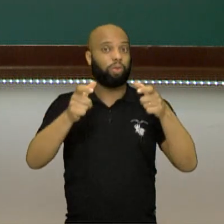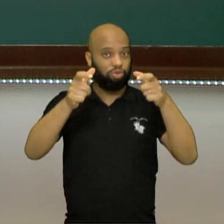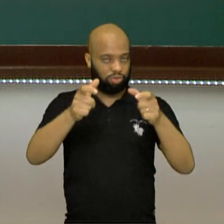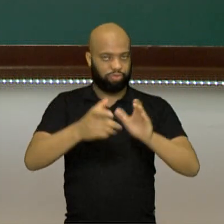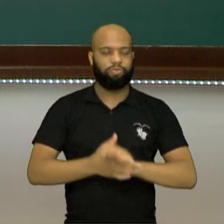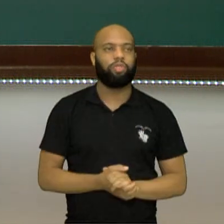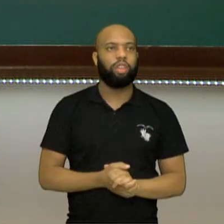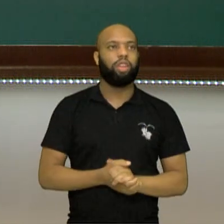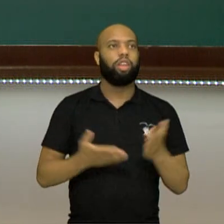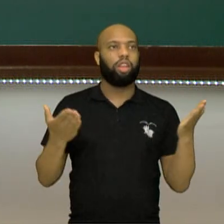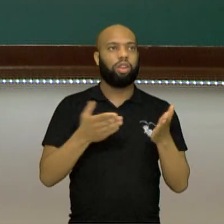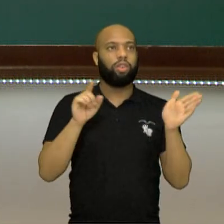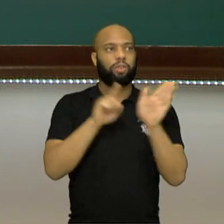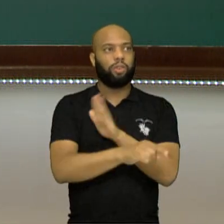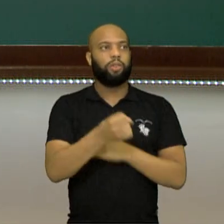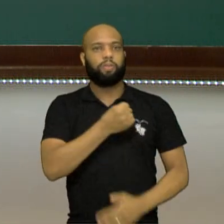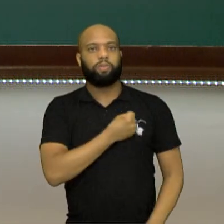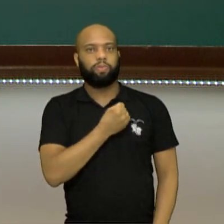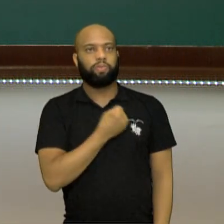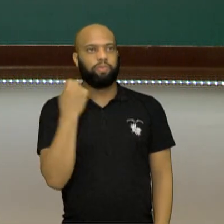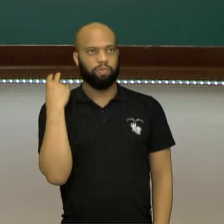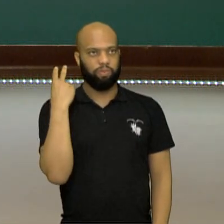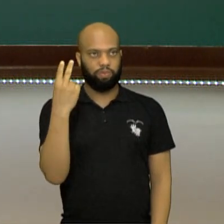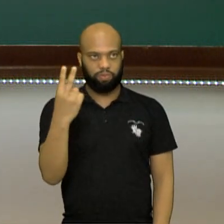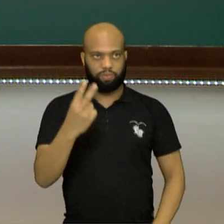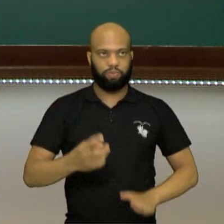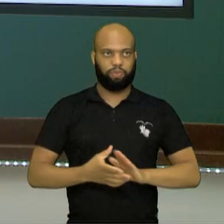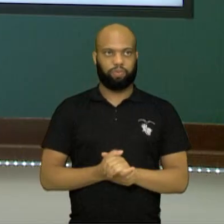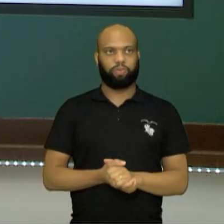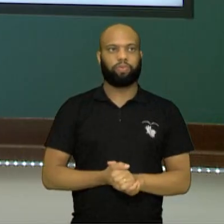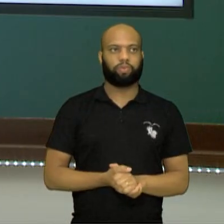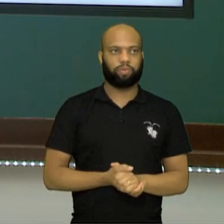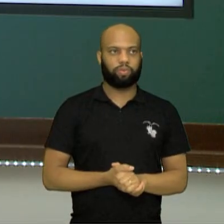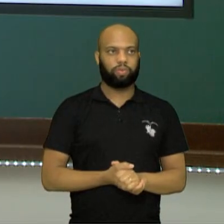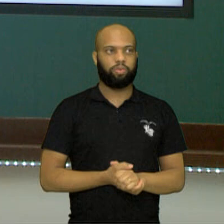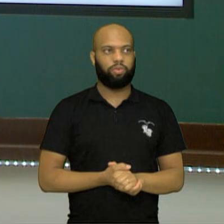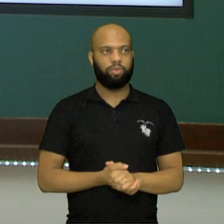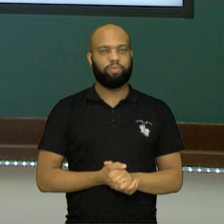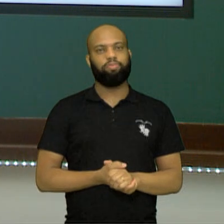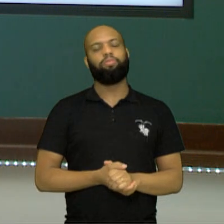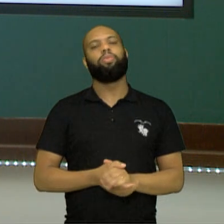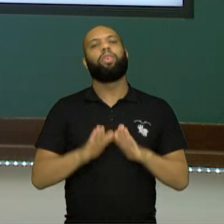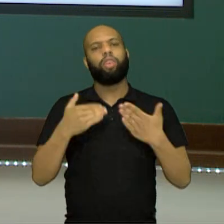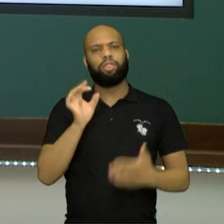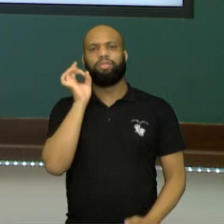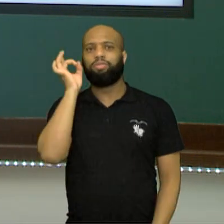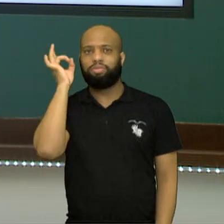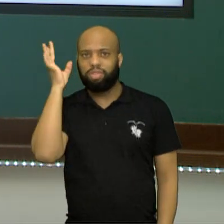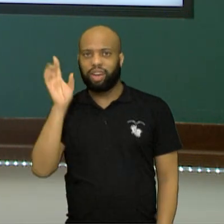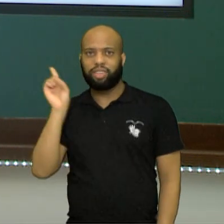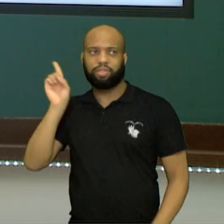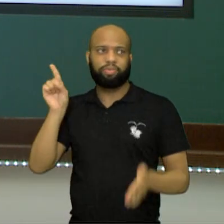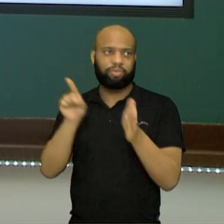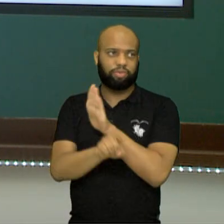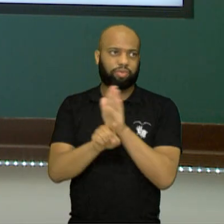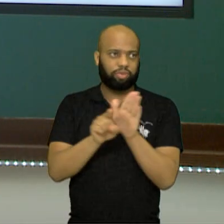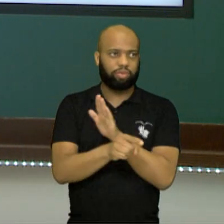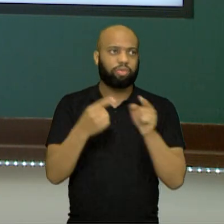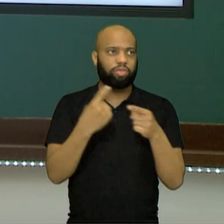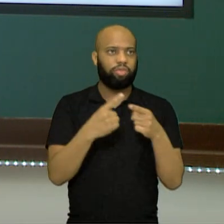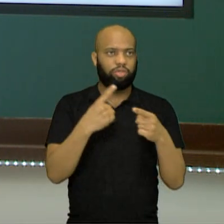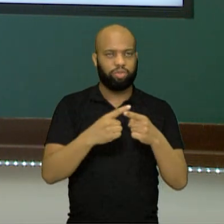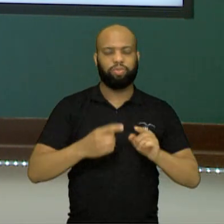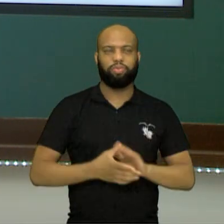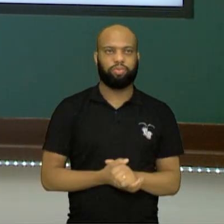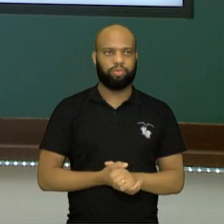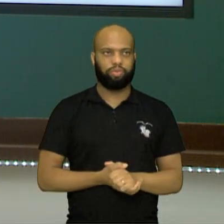Agora vamos à question 2. Vamos agora à questão 2. Gente, é muito fácil porque tudo aqui vai ser